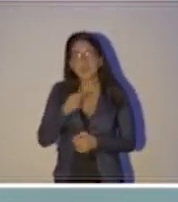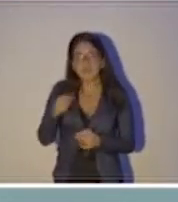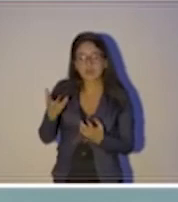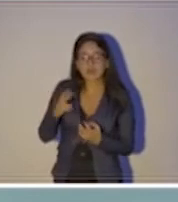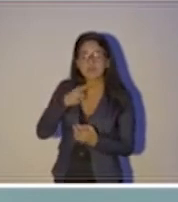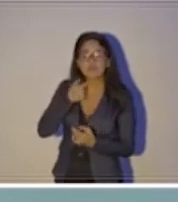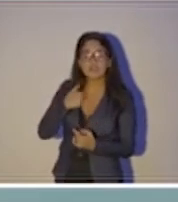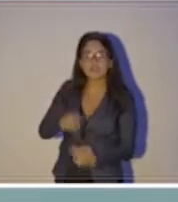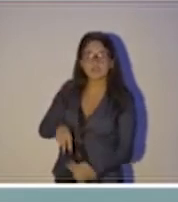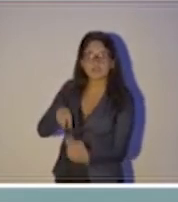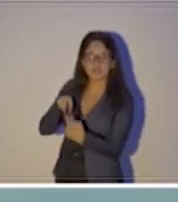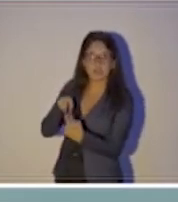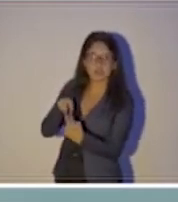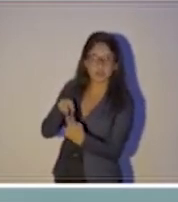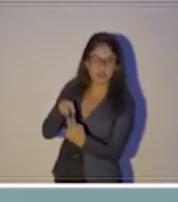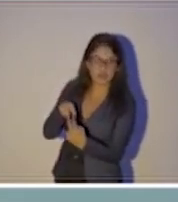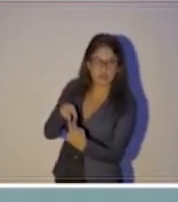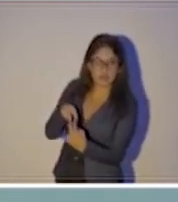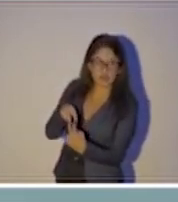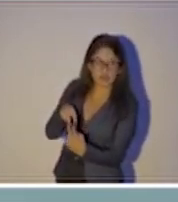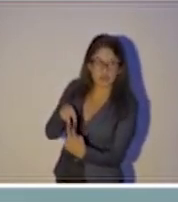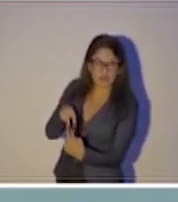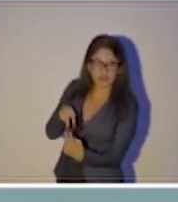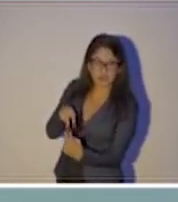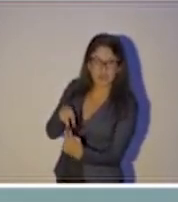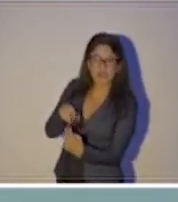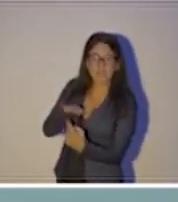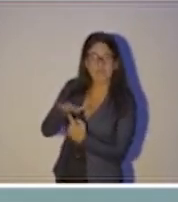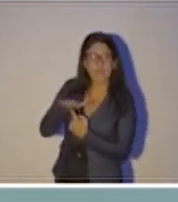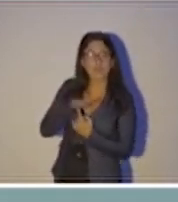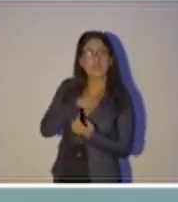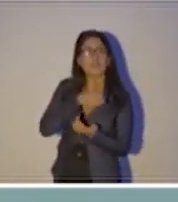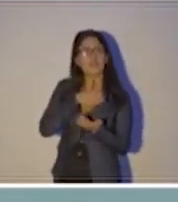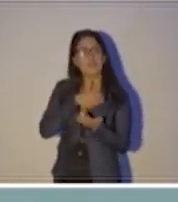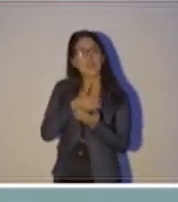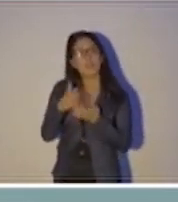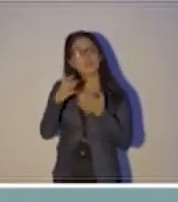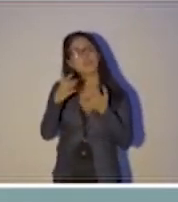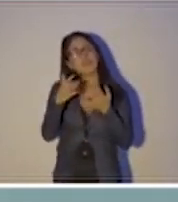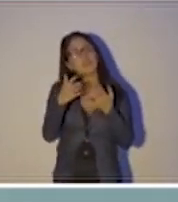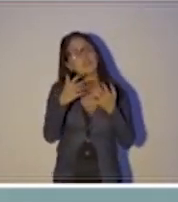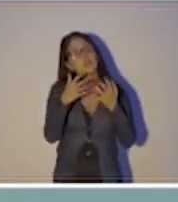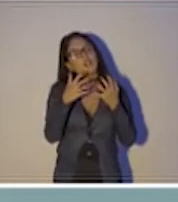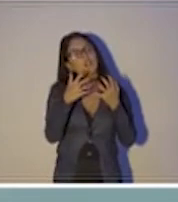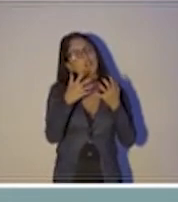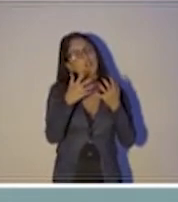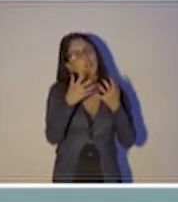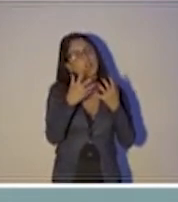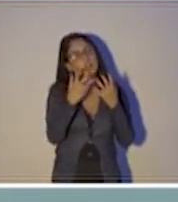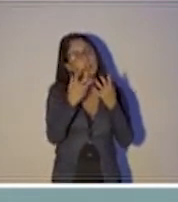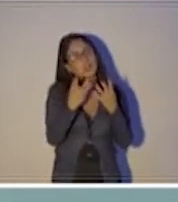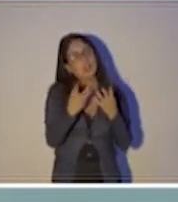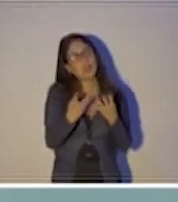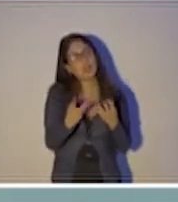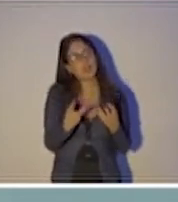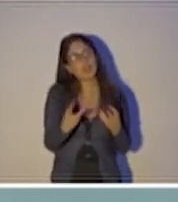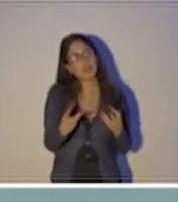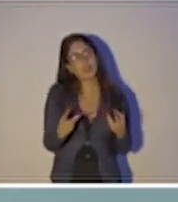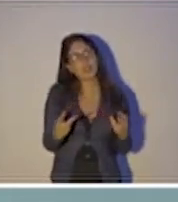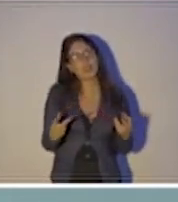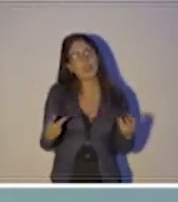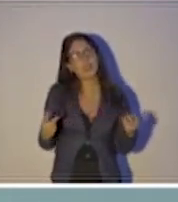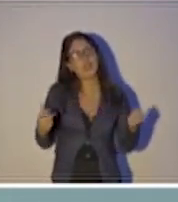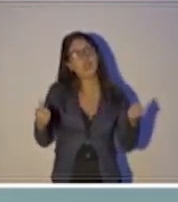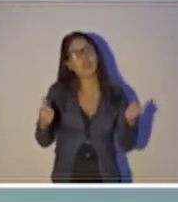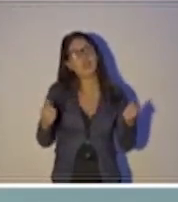conjura uma súplica aos transeuntes. A feira começa a perder a cor, a empalidecer. Por que meus